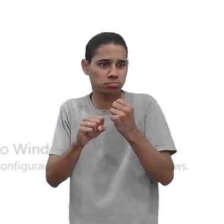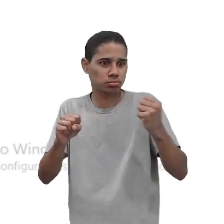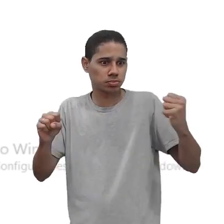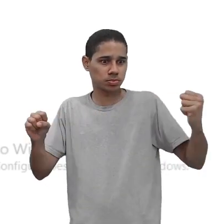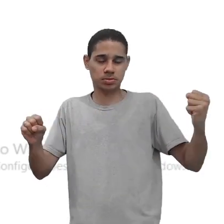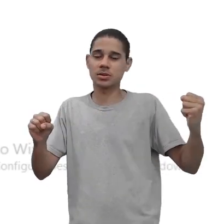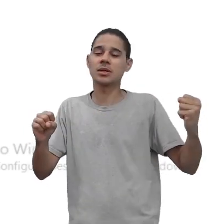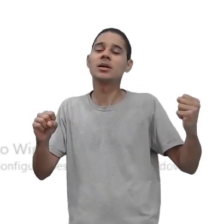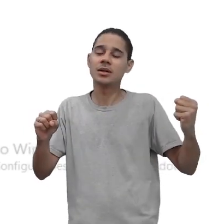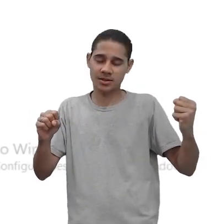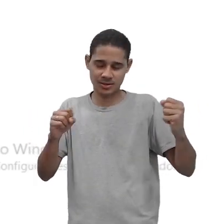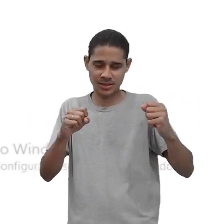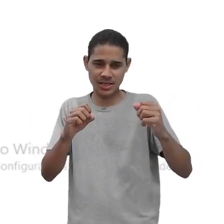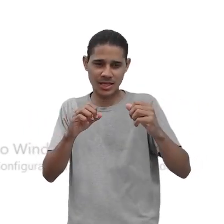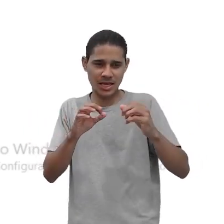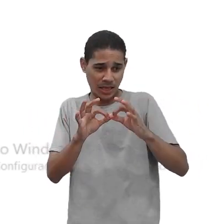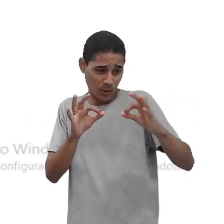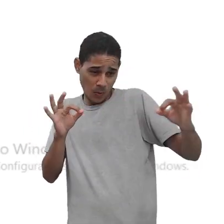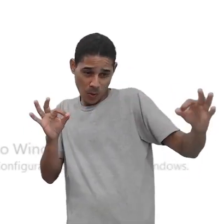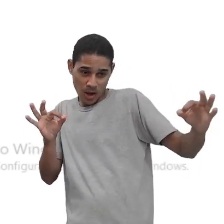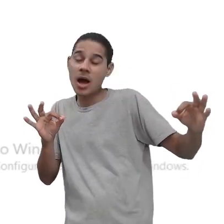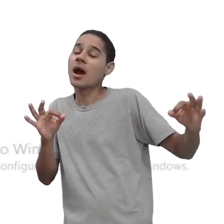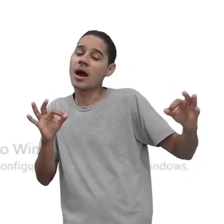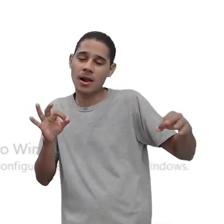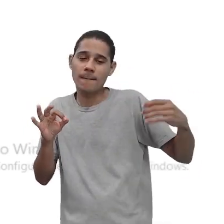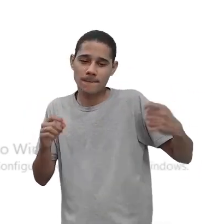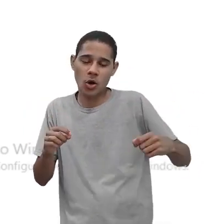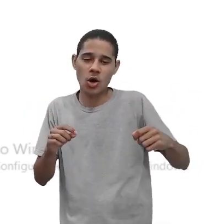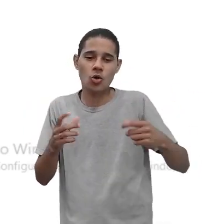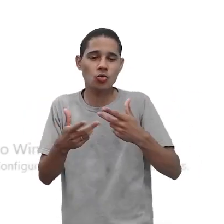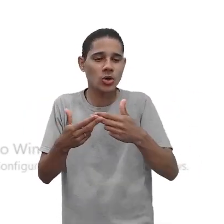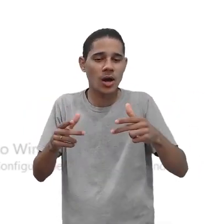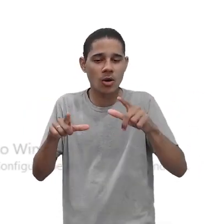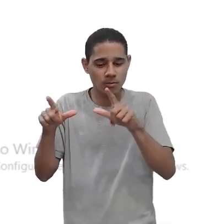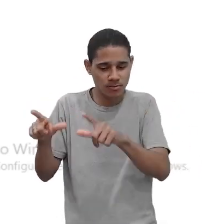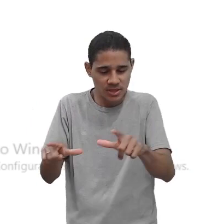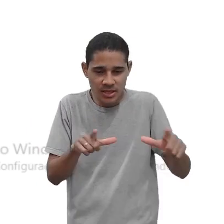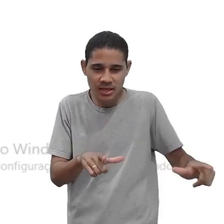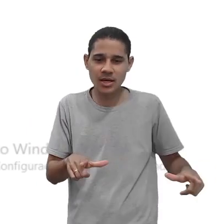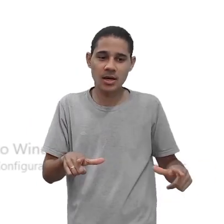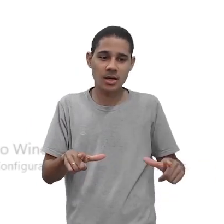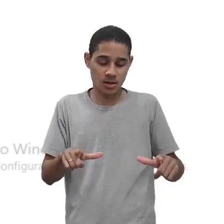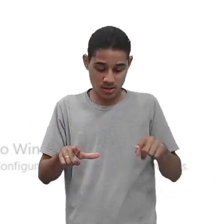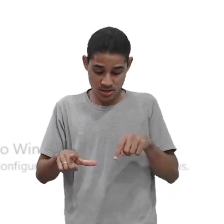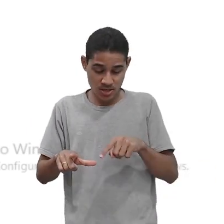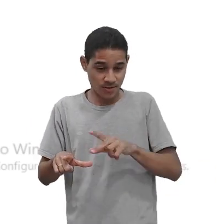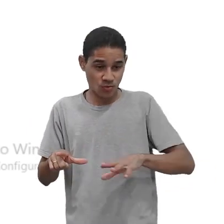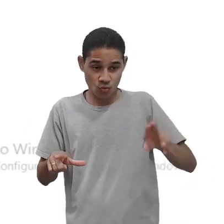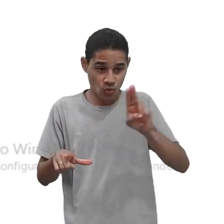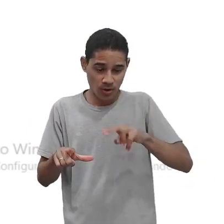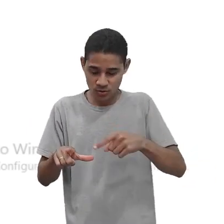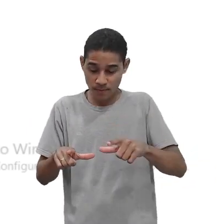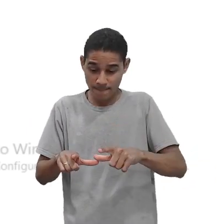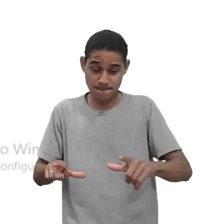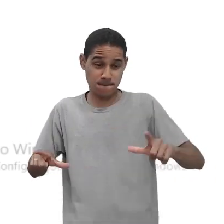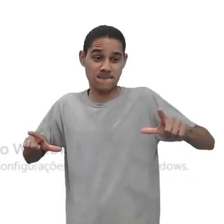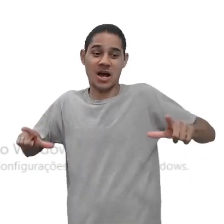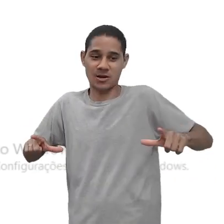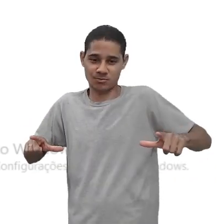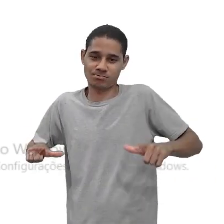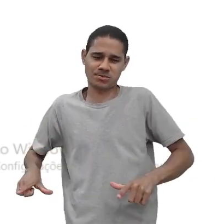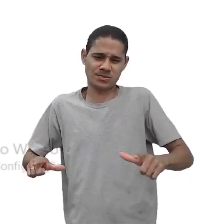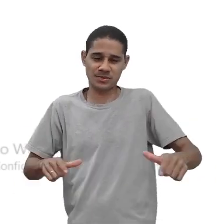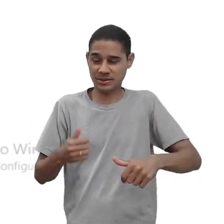estar colocando materiais e revestimentos de tamanhos e dimensões maiores. A gente vê nessa primeira